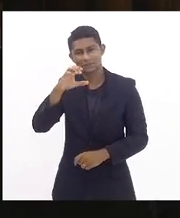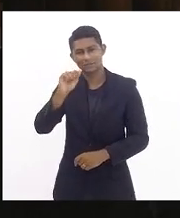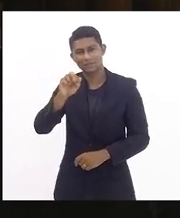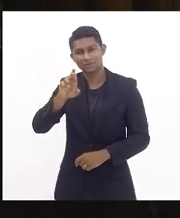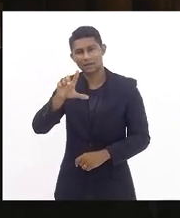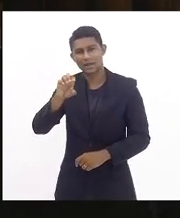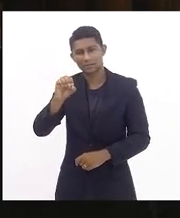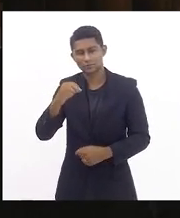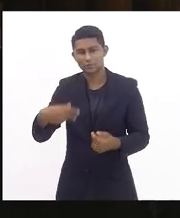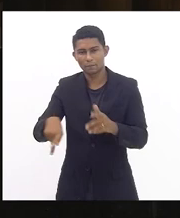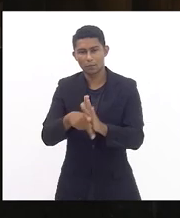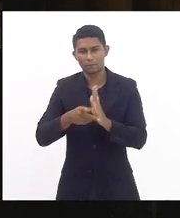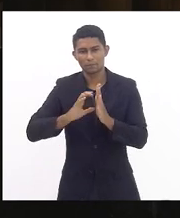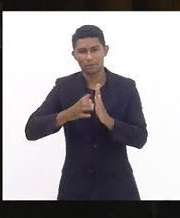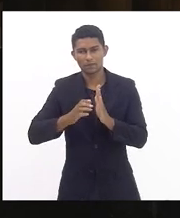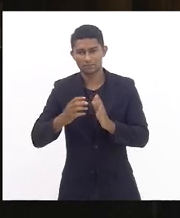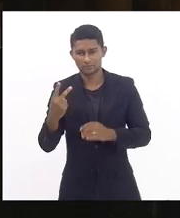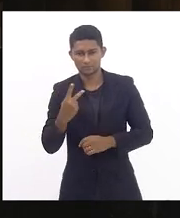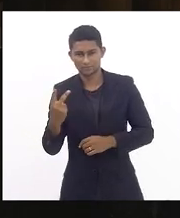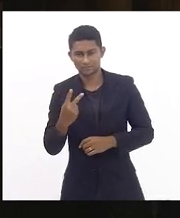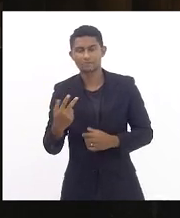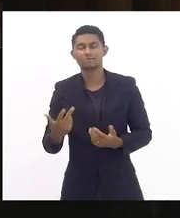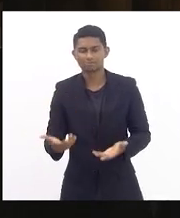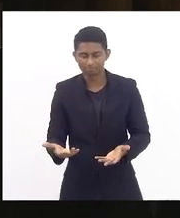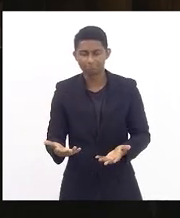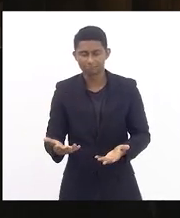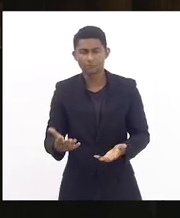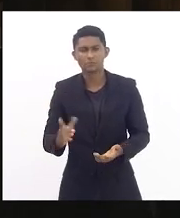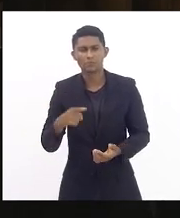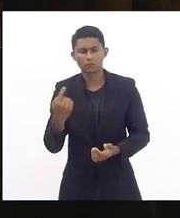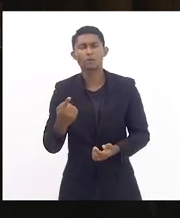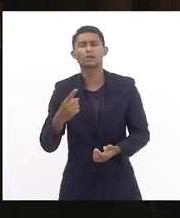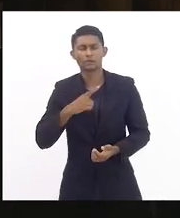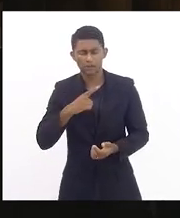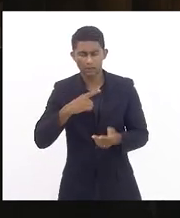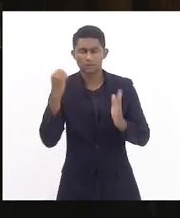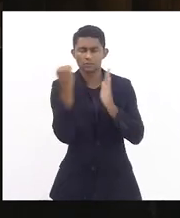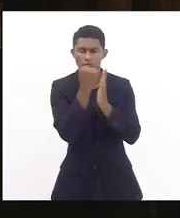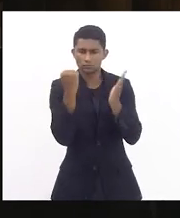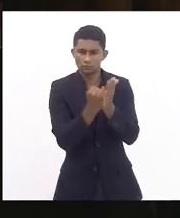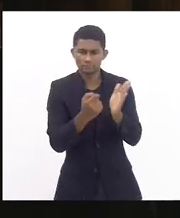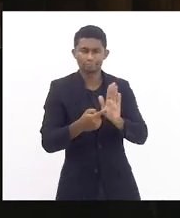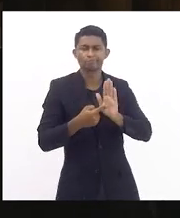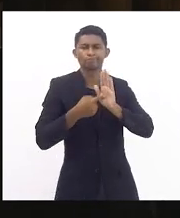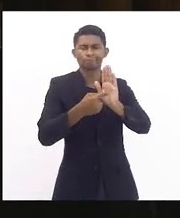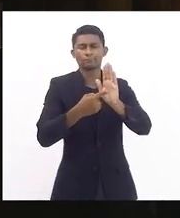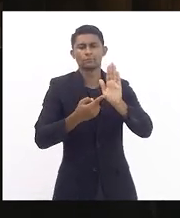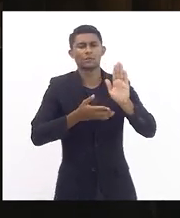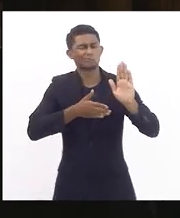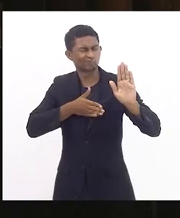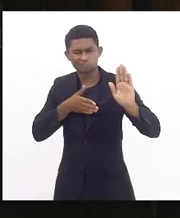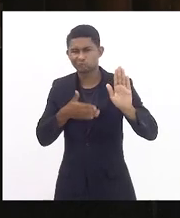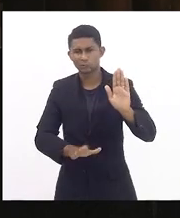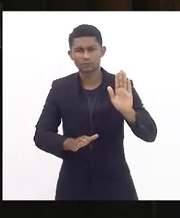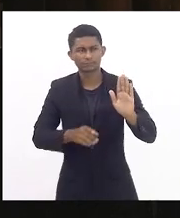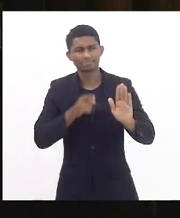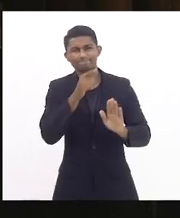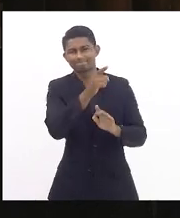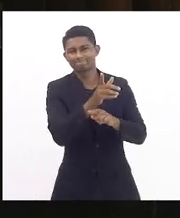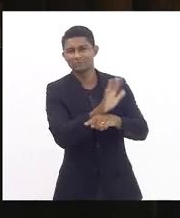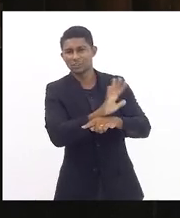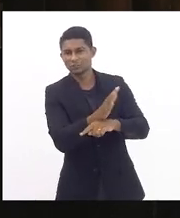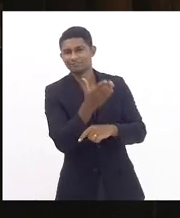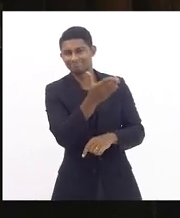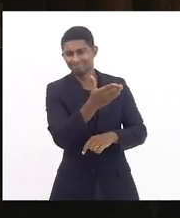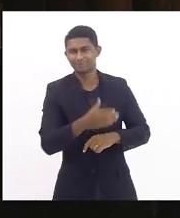também a nossa nota de repúdio, a nossa moção de repúdio a esse ato que,